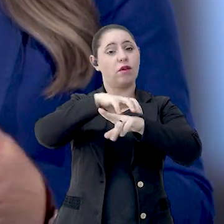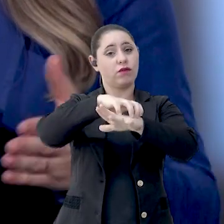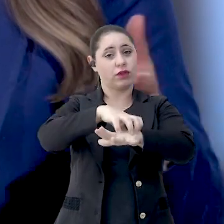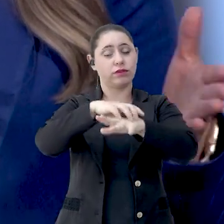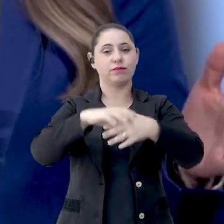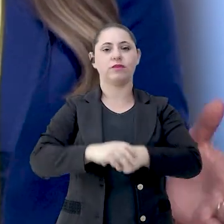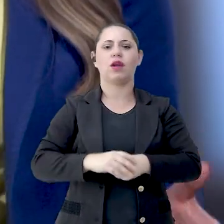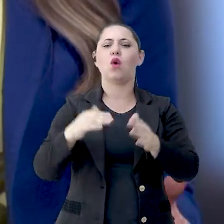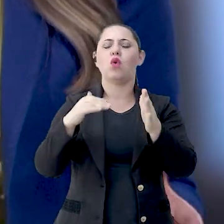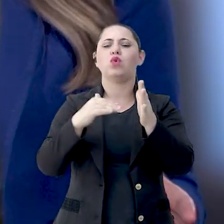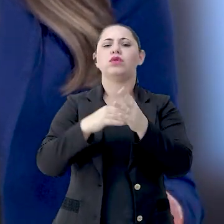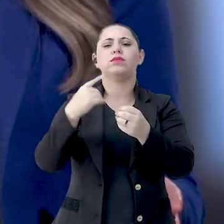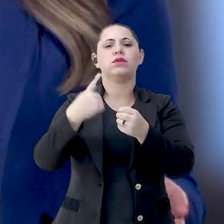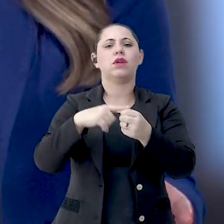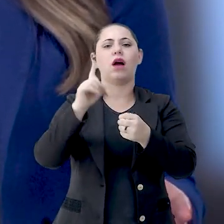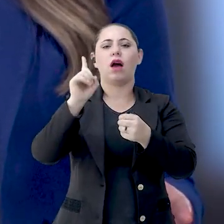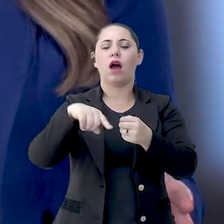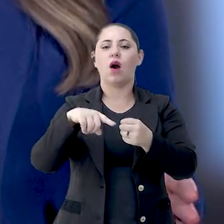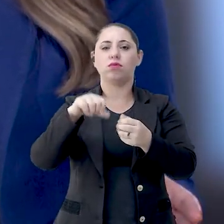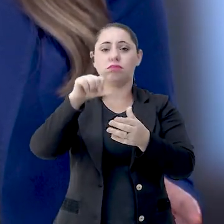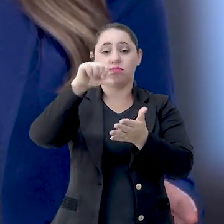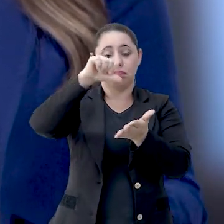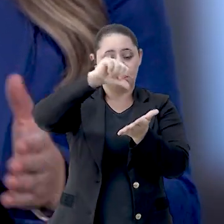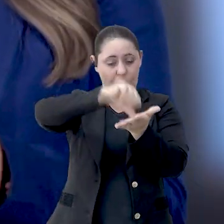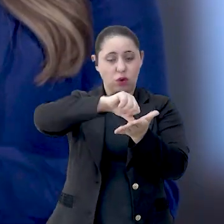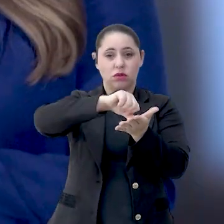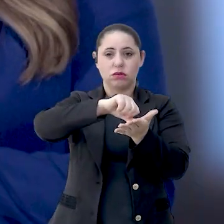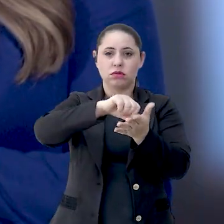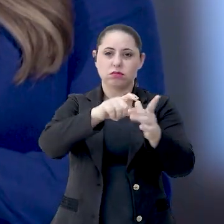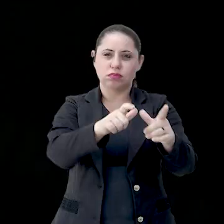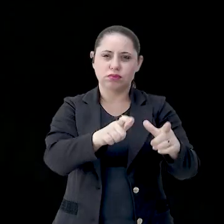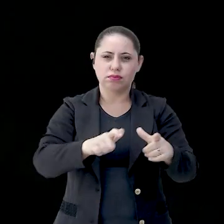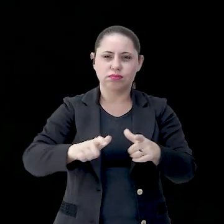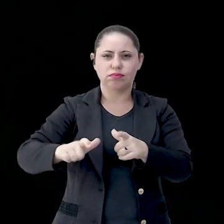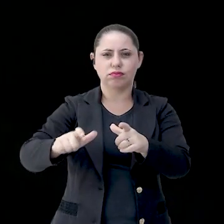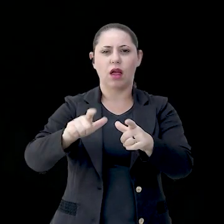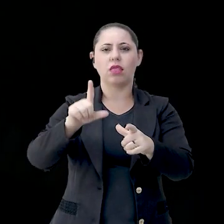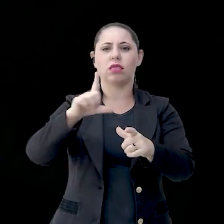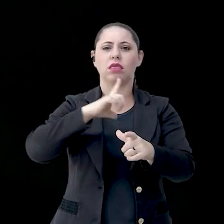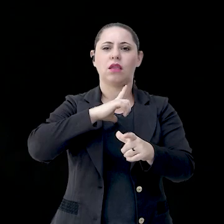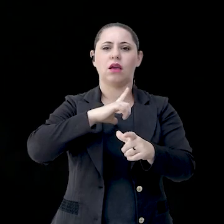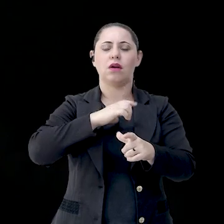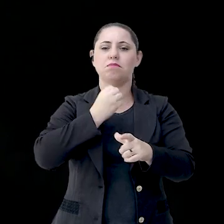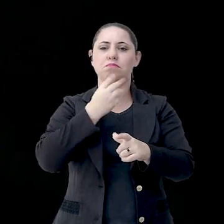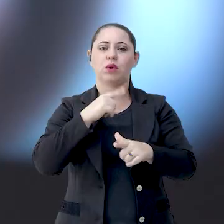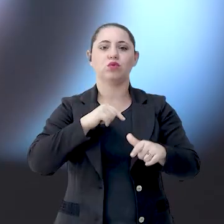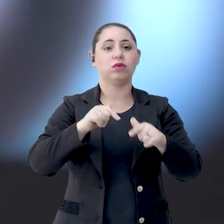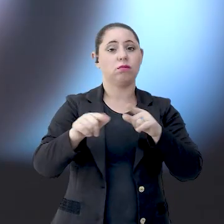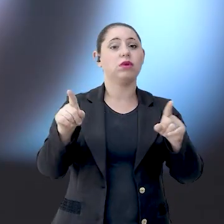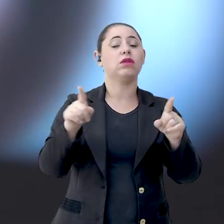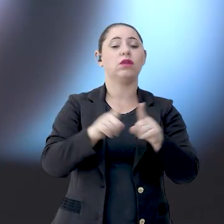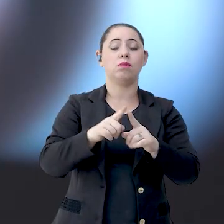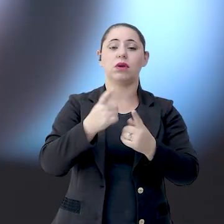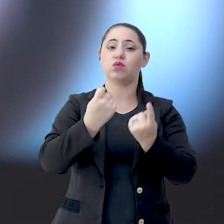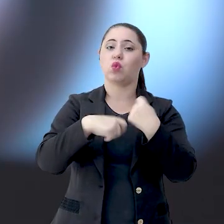de descentralização dos governos estadual e federal. Cortada pela BR-163, a região tem acesso